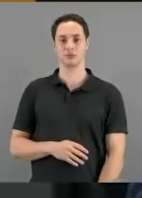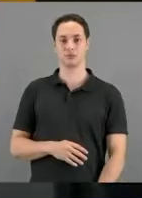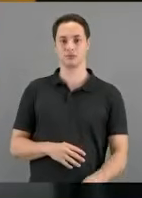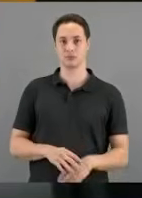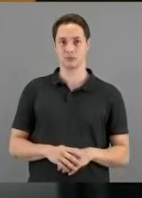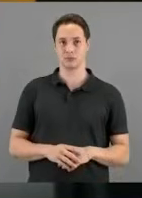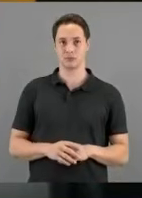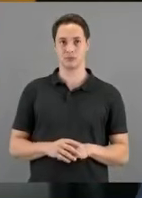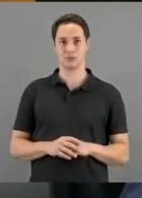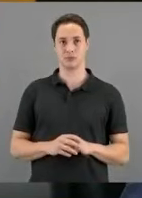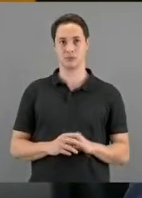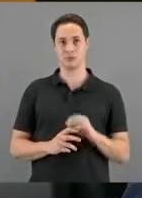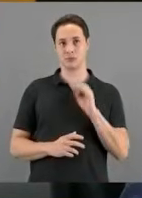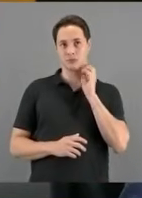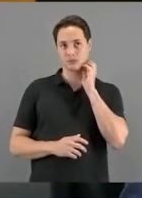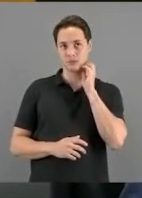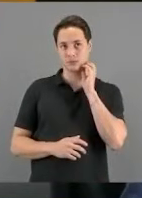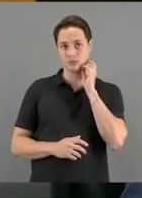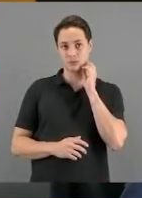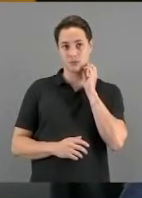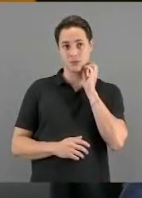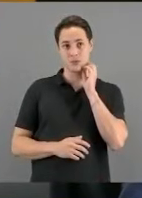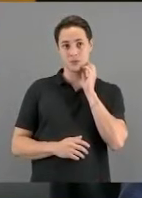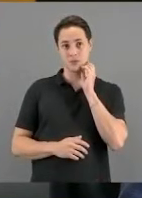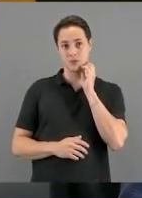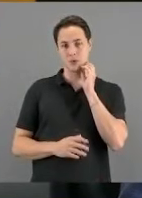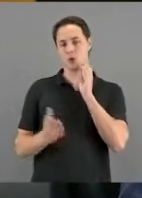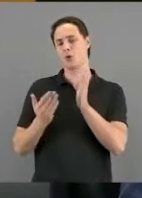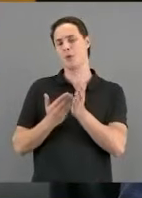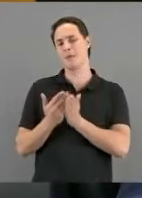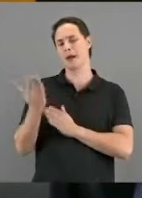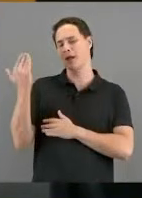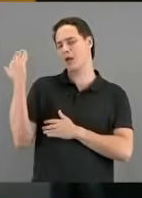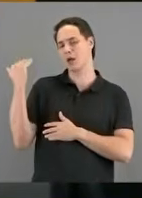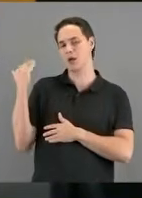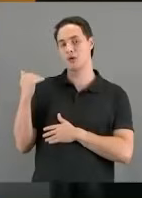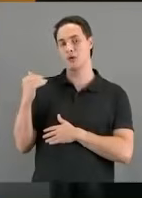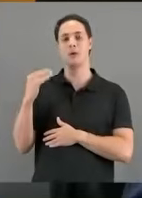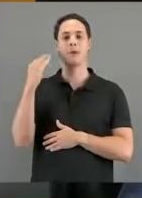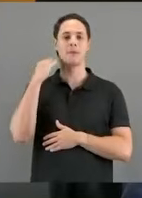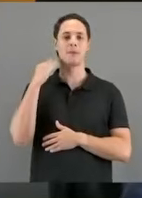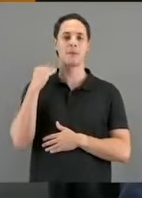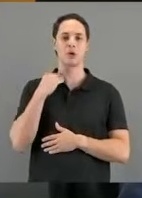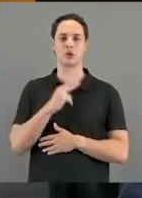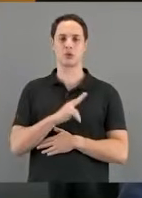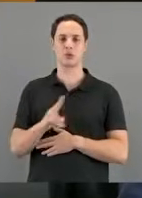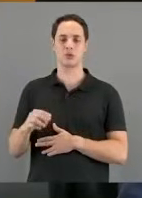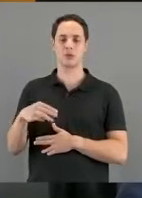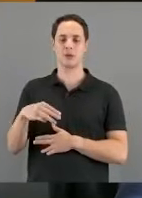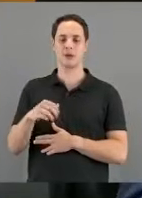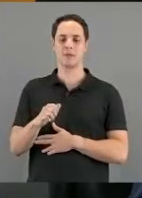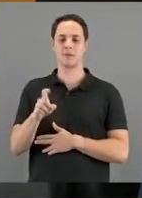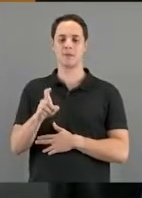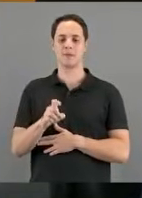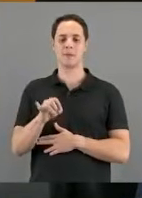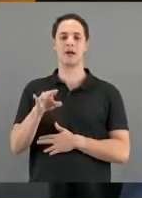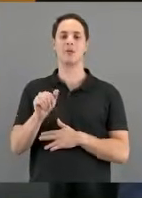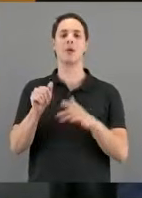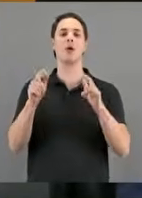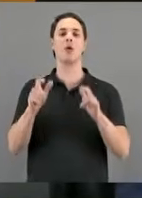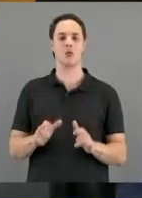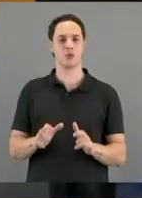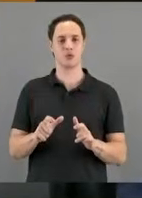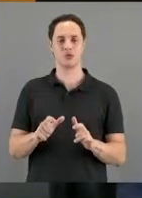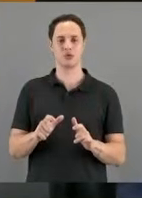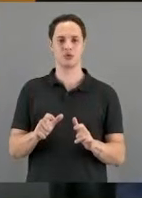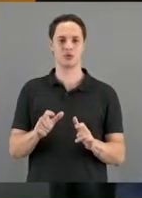Tudo isso começa, senhor presidente, com um tal de Banco Máxima. Era um pequeno banco lá de Minas Gerais, foi inabilitado pelo